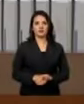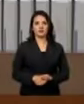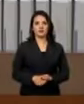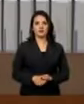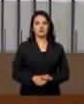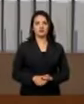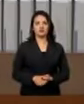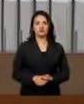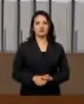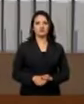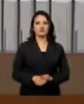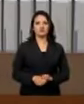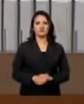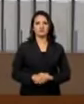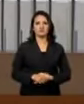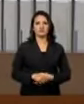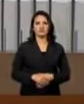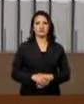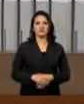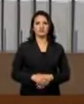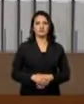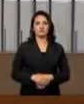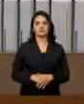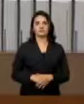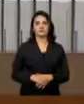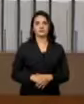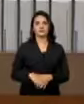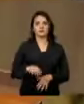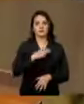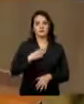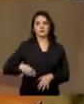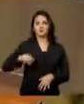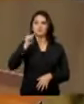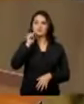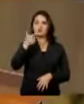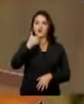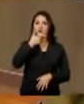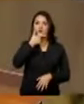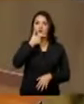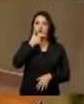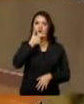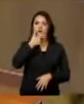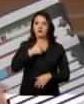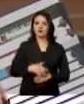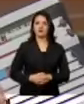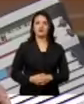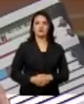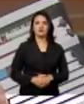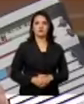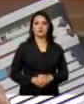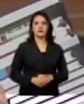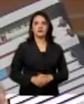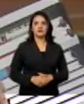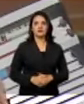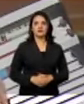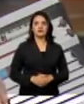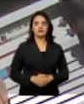palavra ao ministro Marco Aurélio para o relatório. Presidente, ao